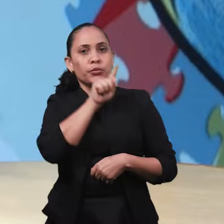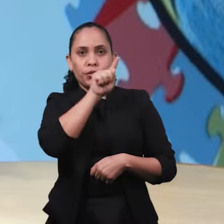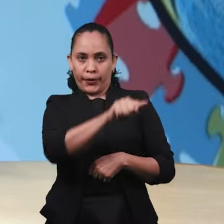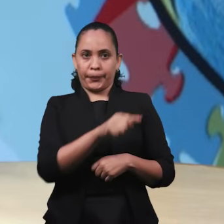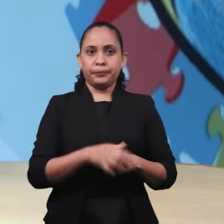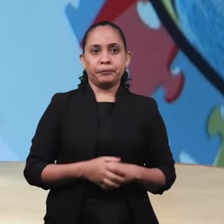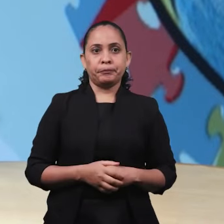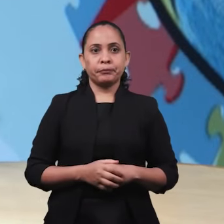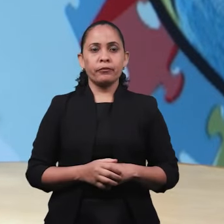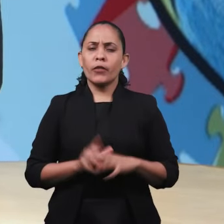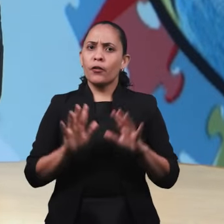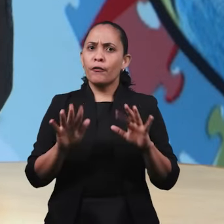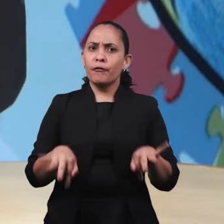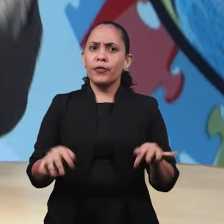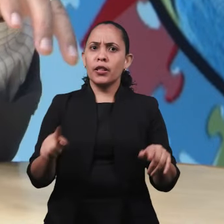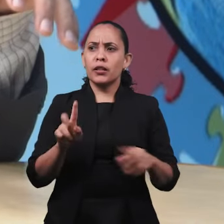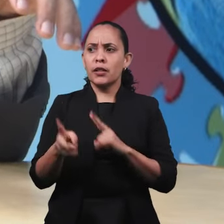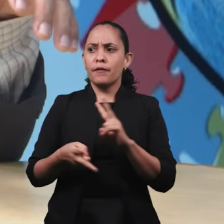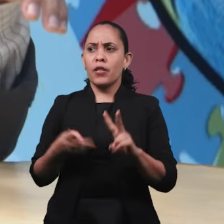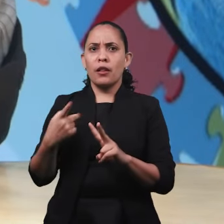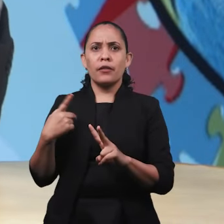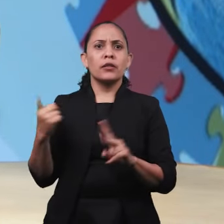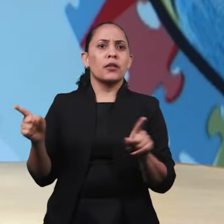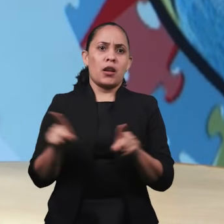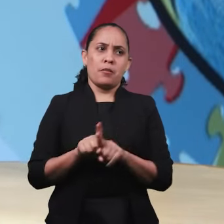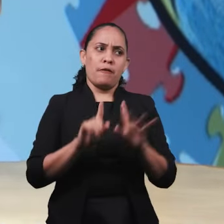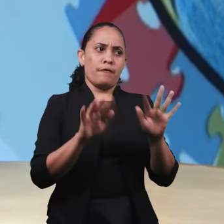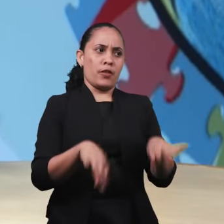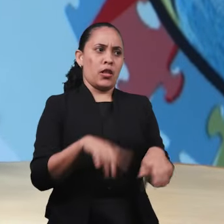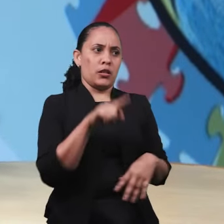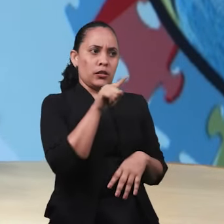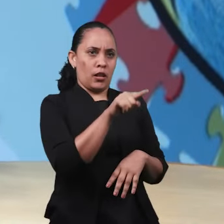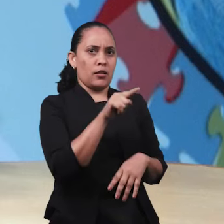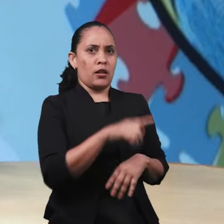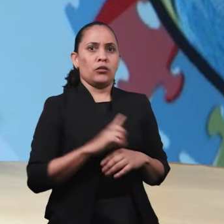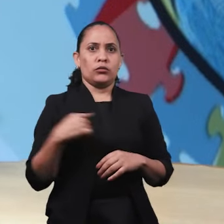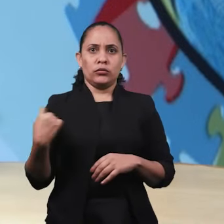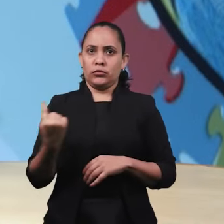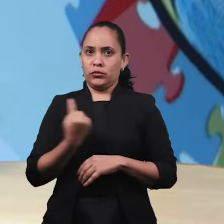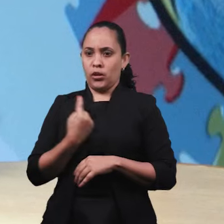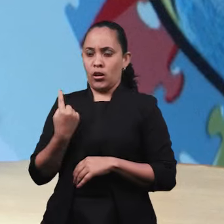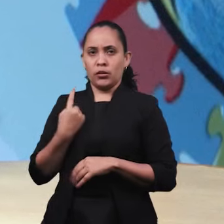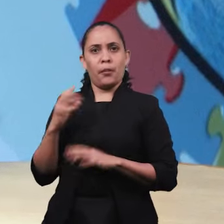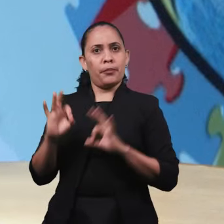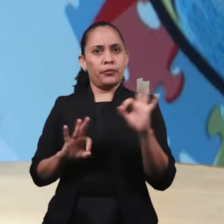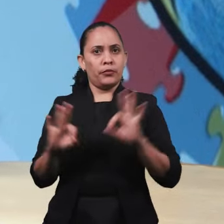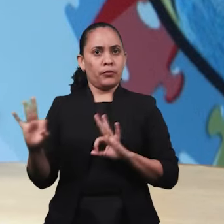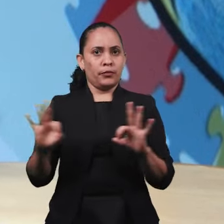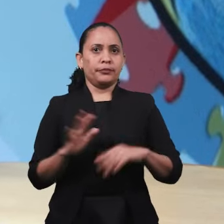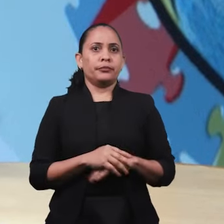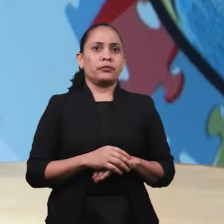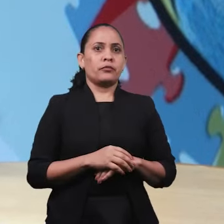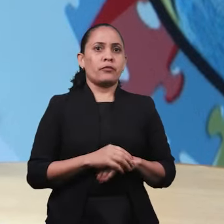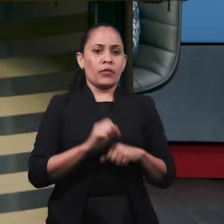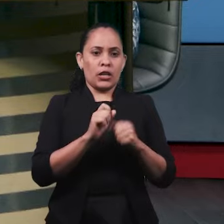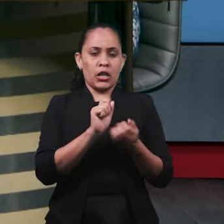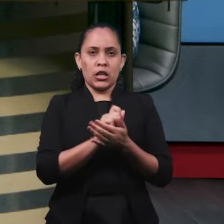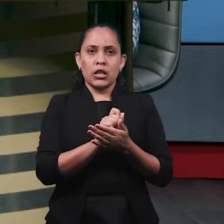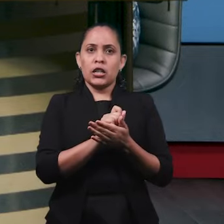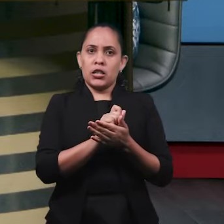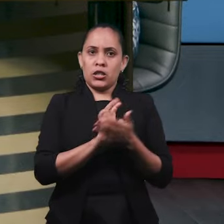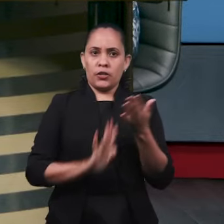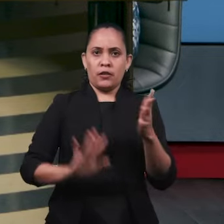lá. Quando terminar a oficina em Vila Velha, está terminando a oficina de Sergipe. Nós vamos fazer a dinâmica final com as pessoas.